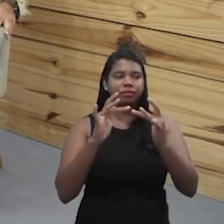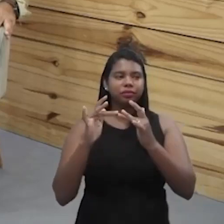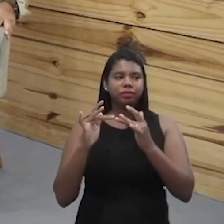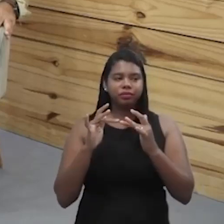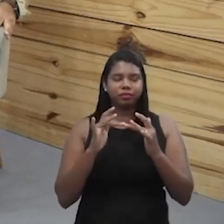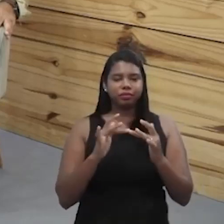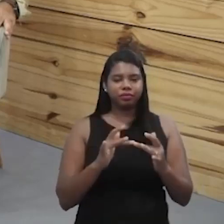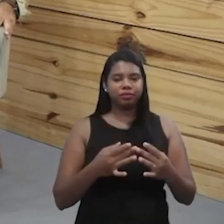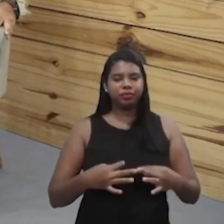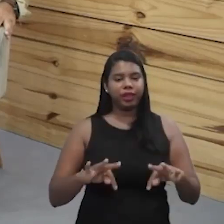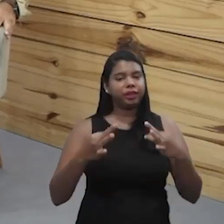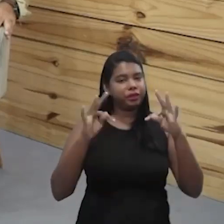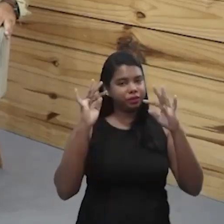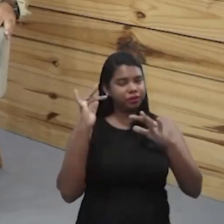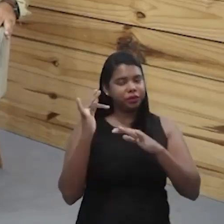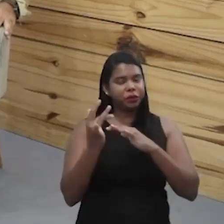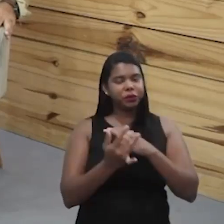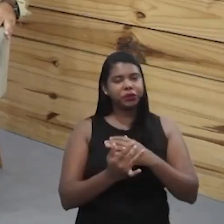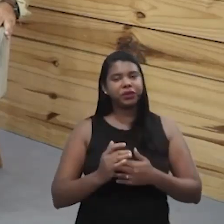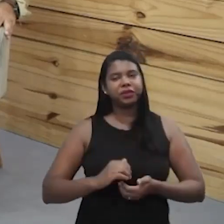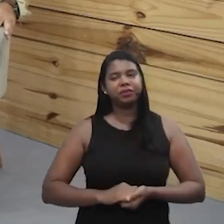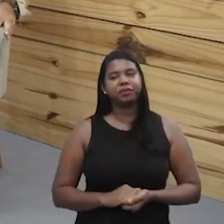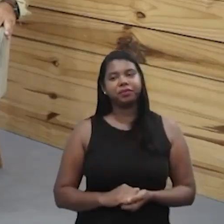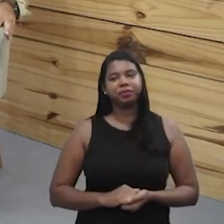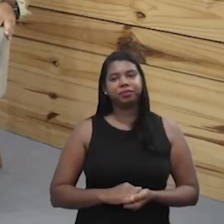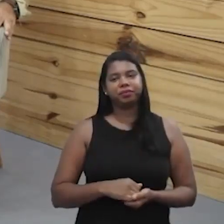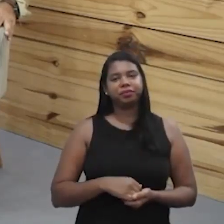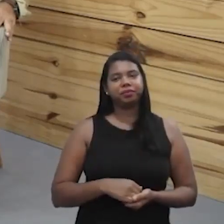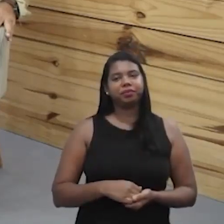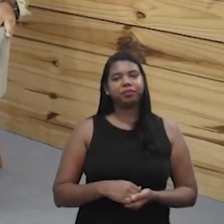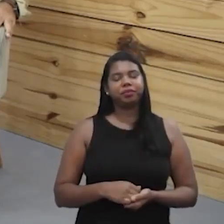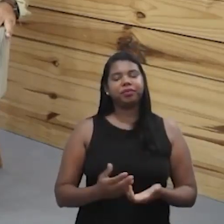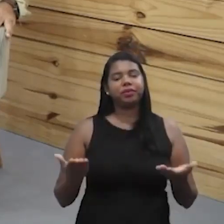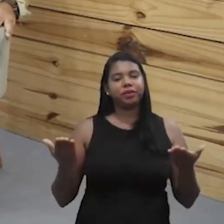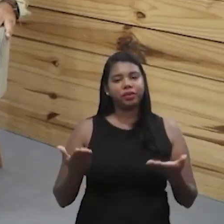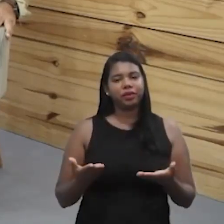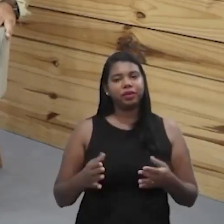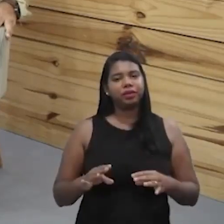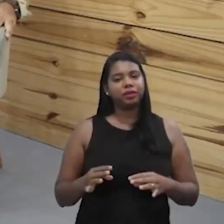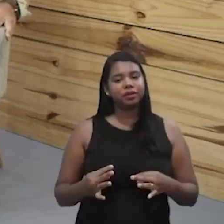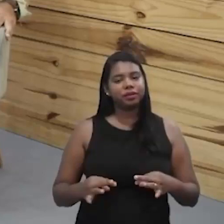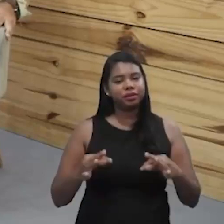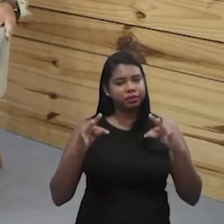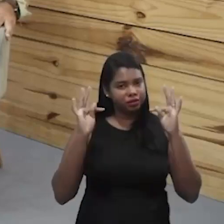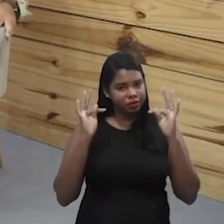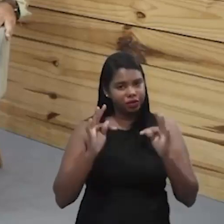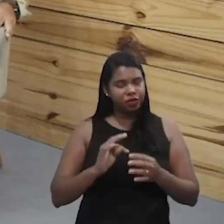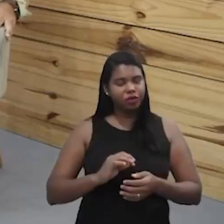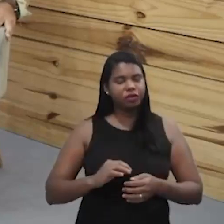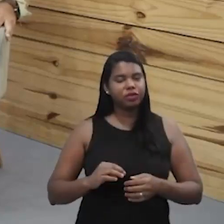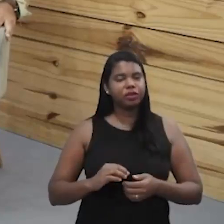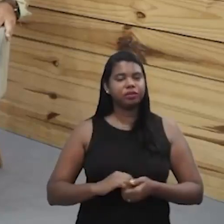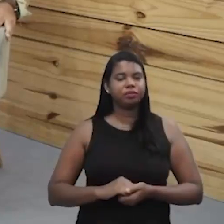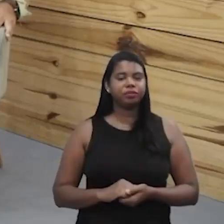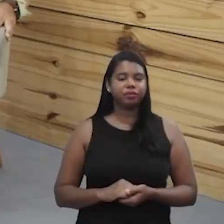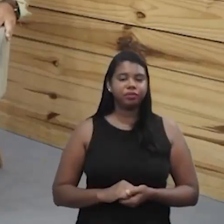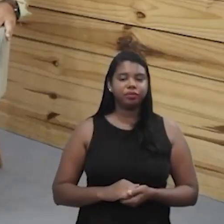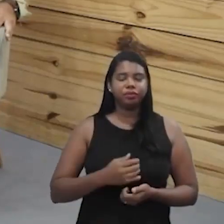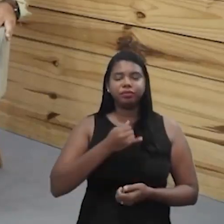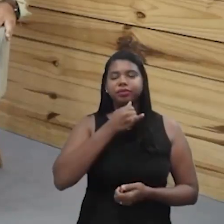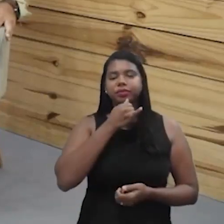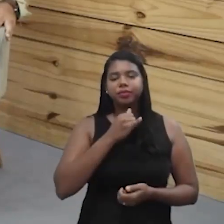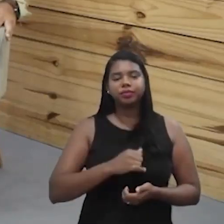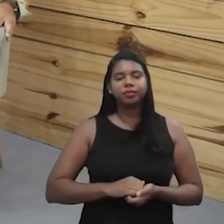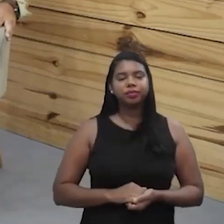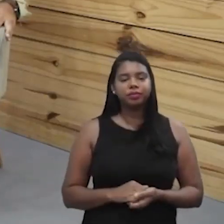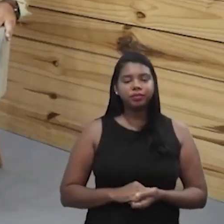à área de tecnologia, né? A gente vive hoje a era da informação, a era tecnológica, e aí, por exemplo, a gente tem